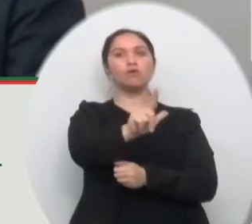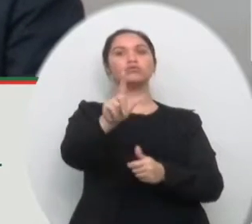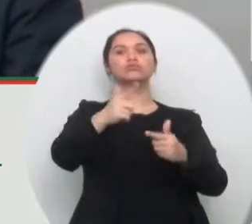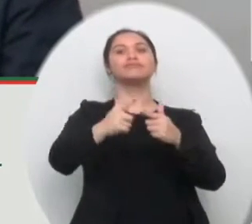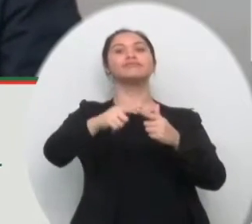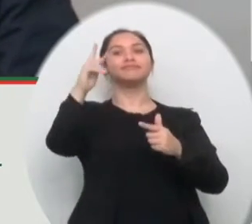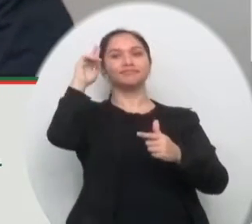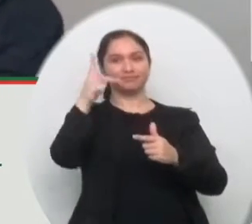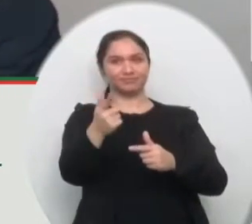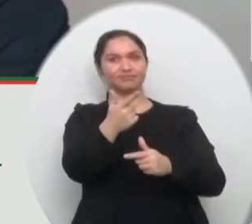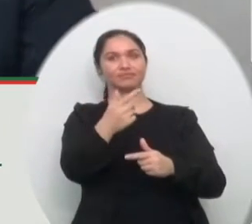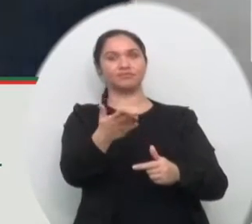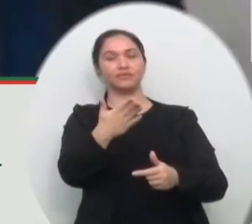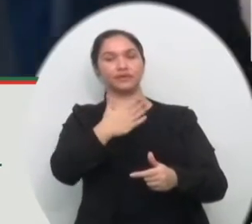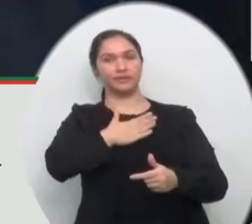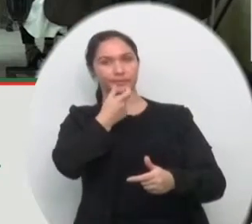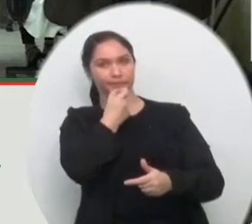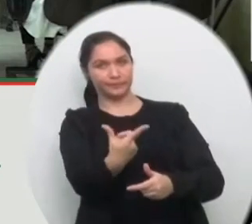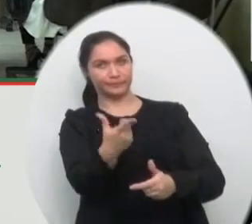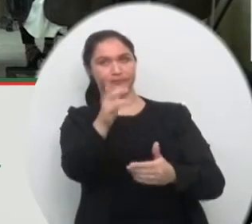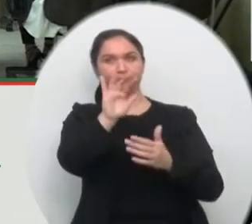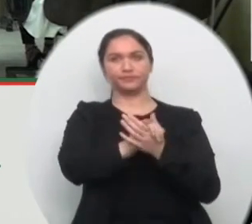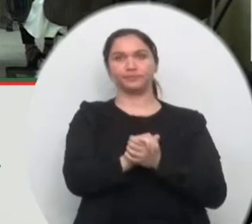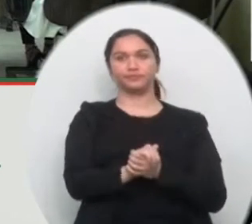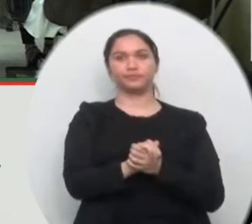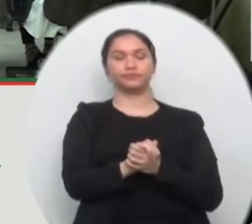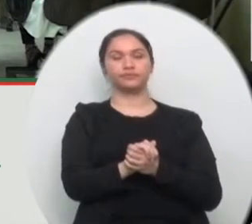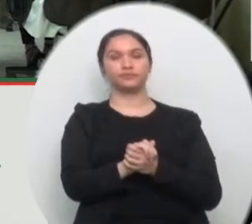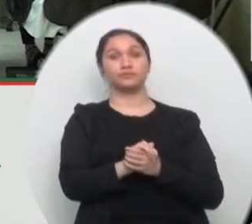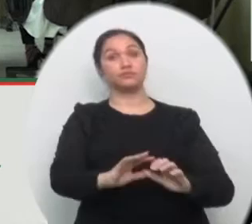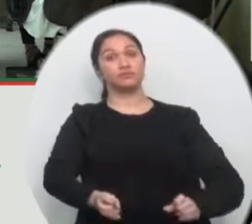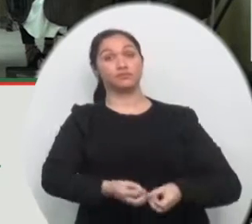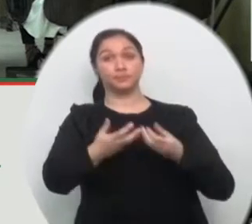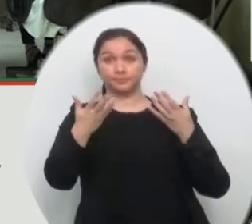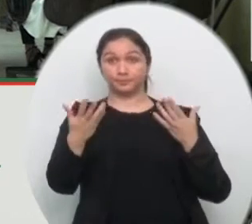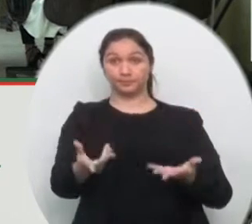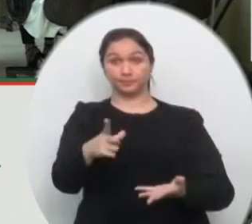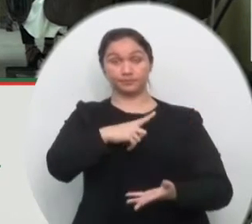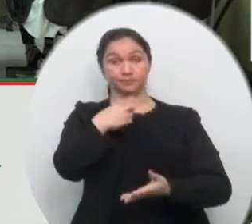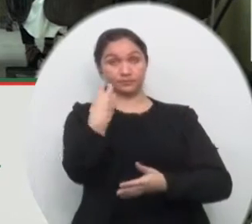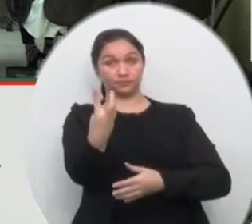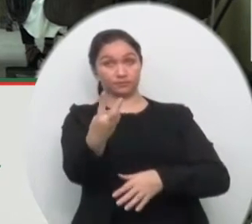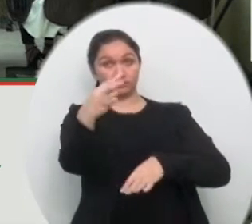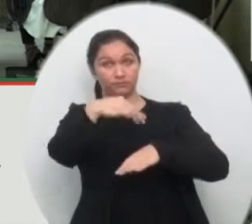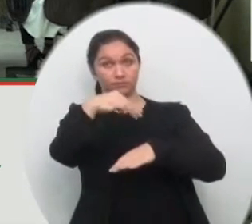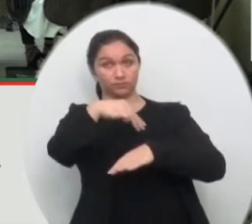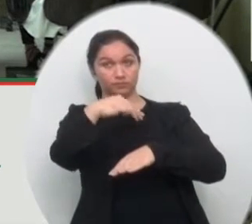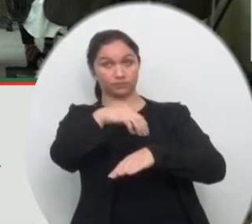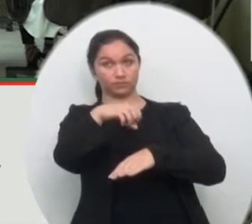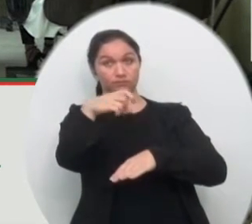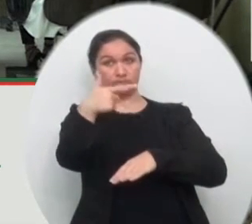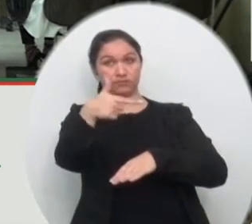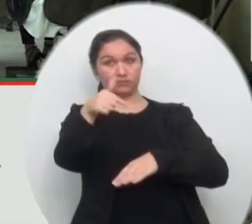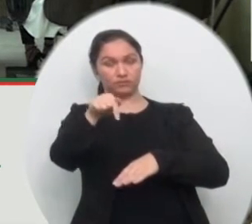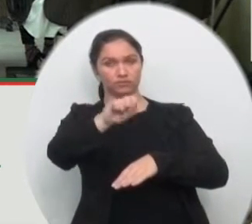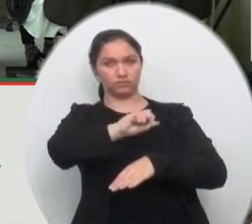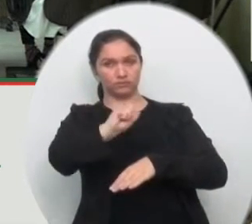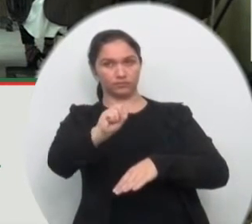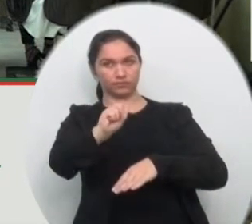Então, essa é a minha sugestão. Bom, nós temos 2 minutos e 27. Eu gostaria de passar